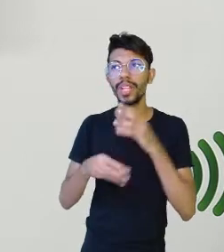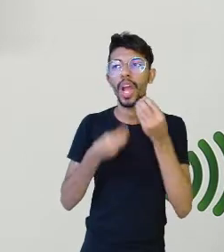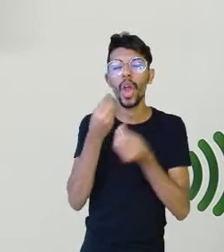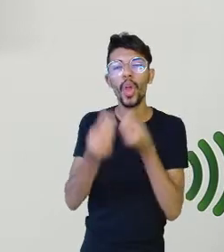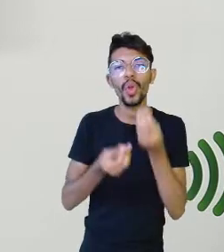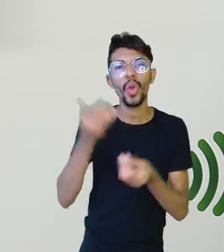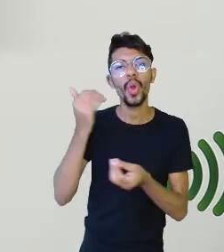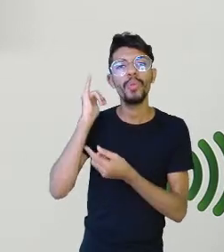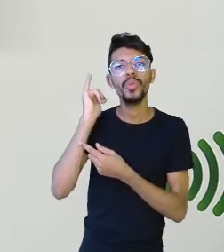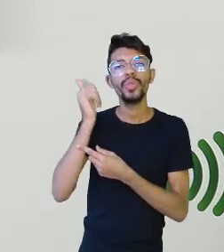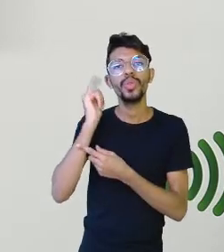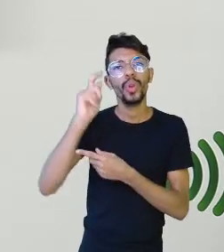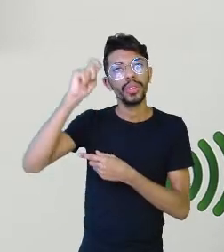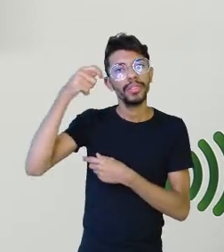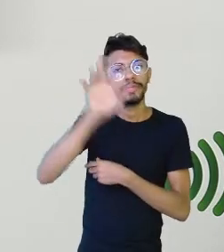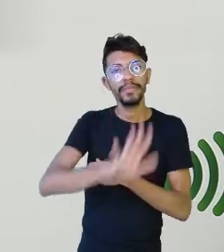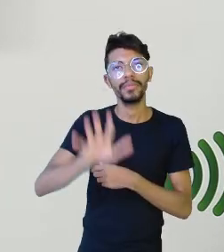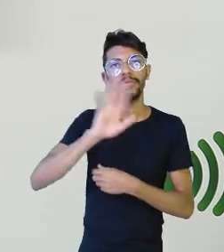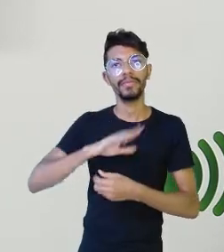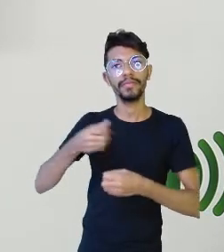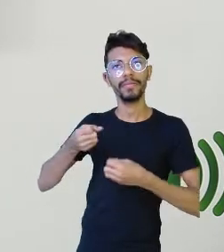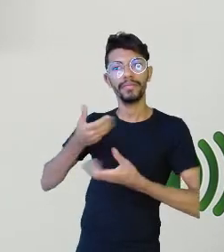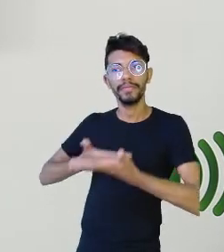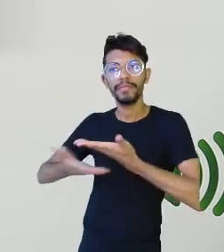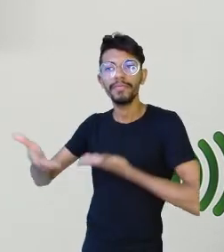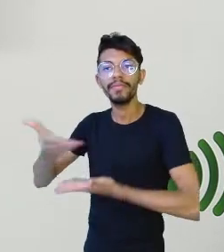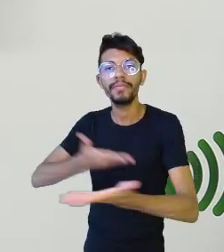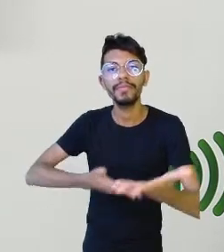são transmitidos, no geral?